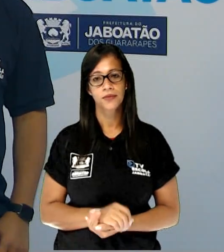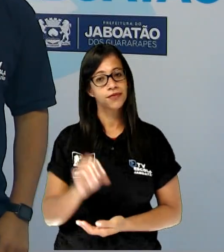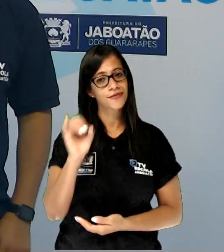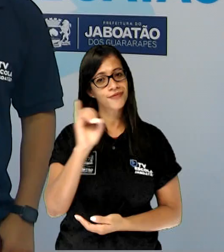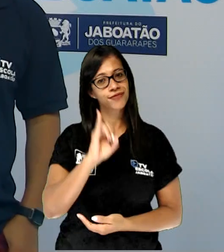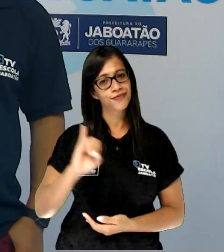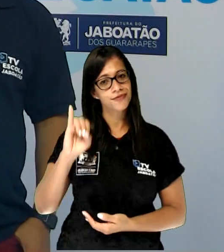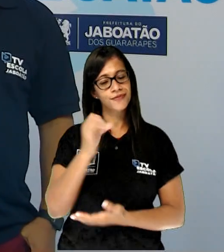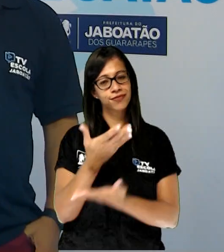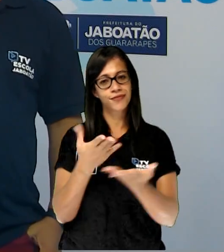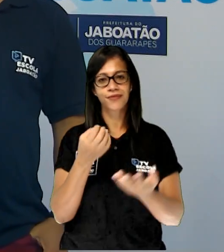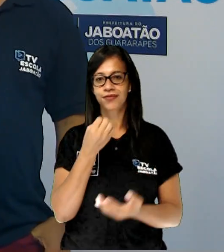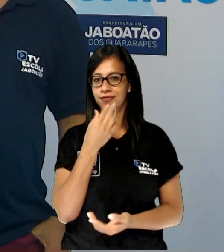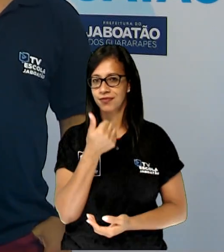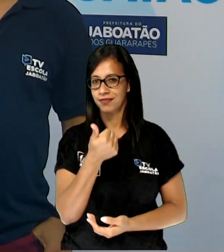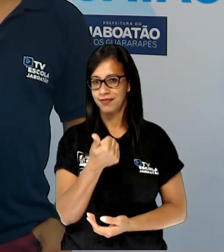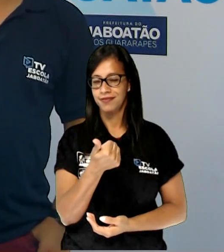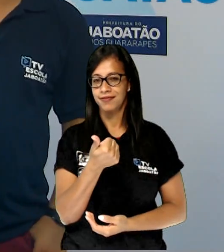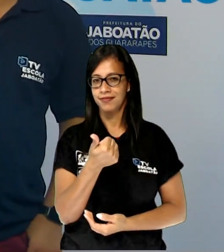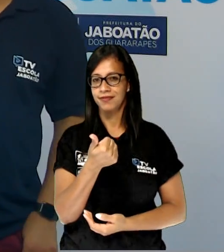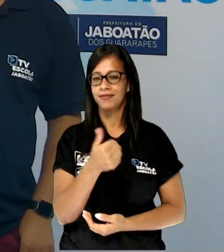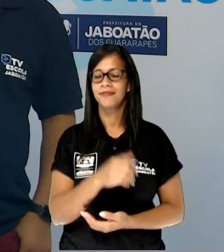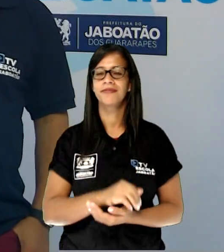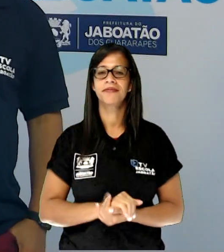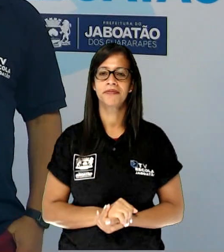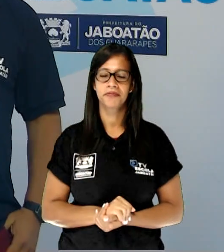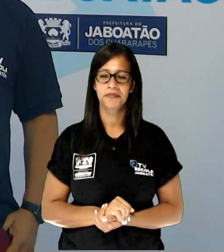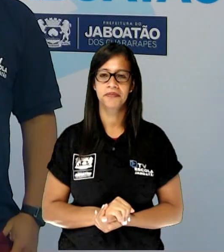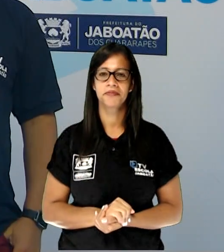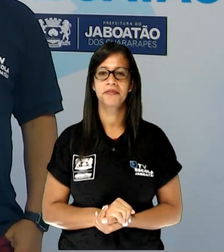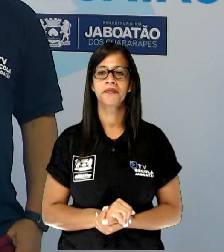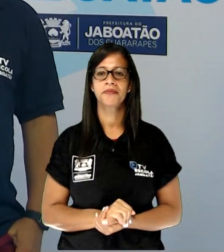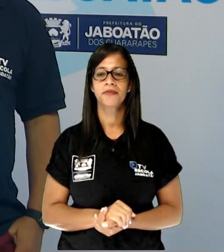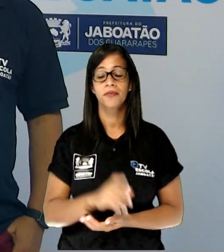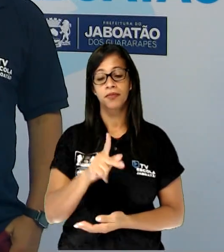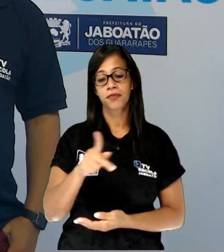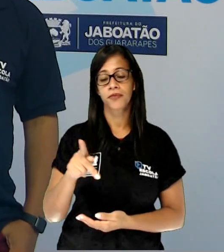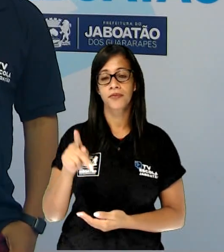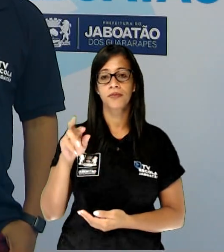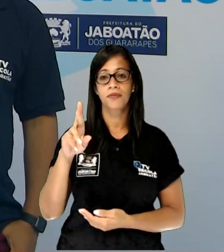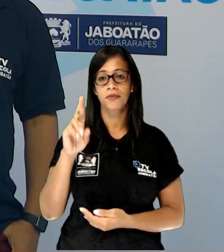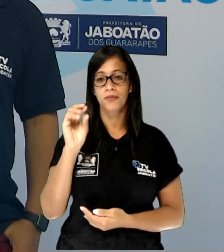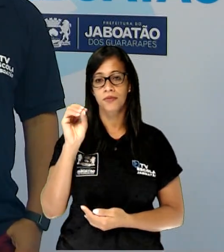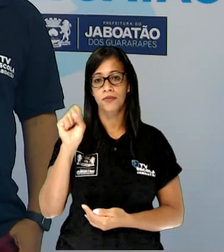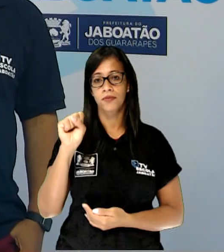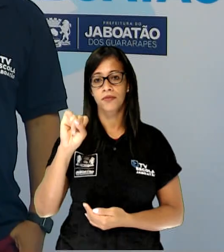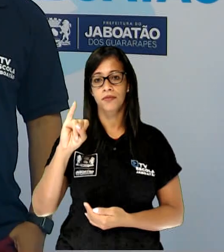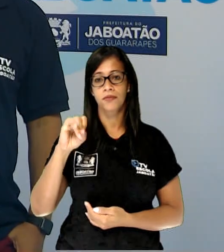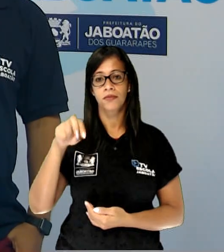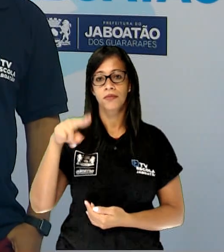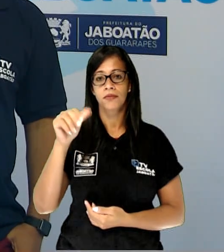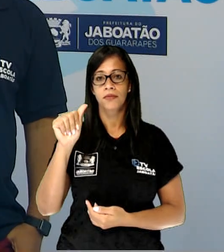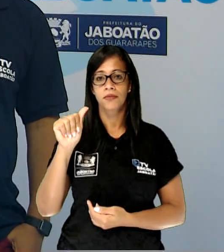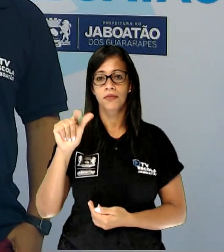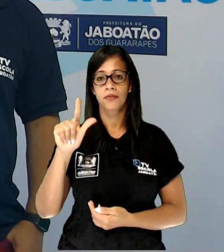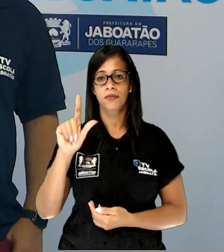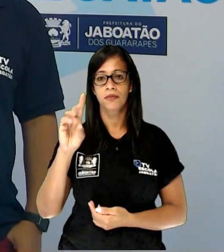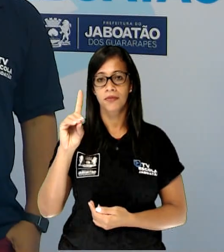Olá pessoal, tudo bem? Espero que estejam todos bem. Sou o professor Rosinaldo. Vamos ter agora uma